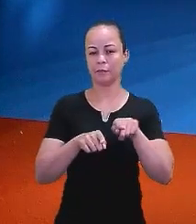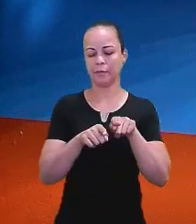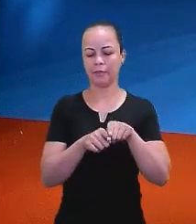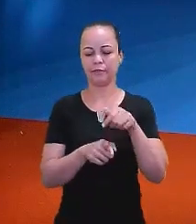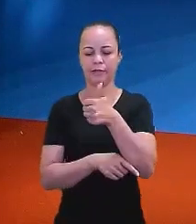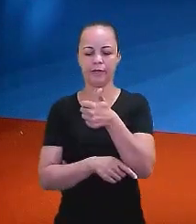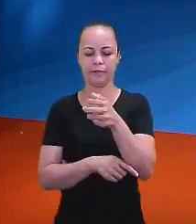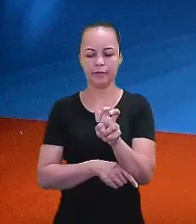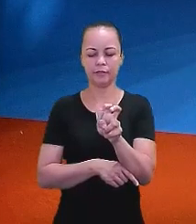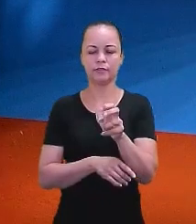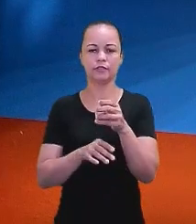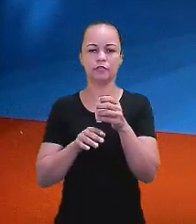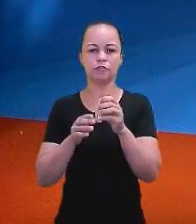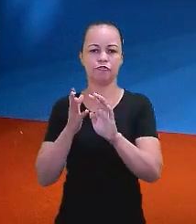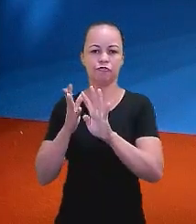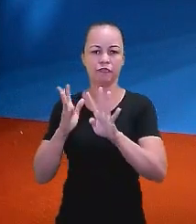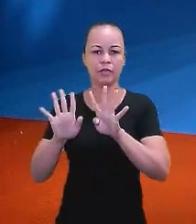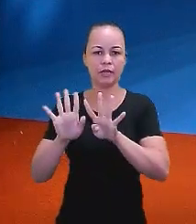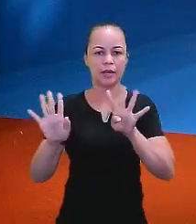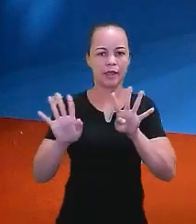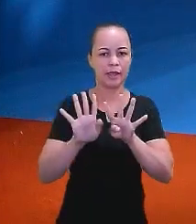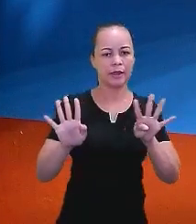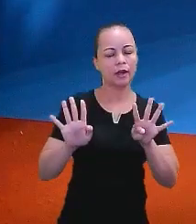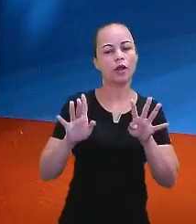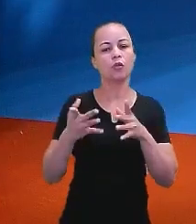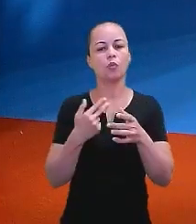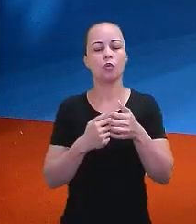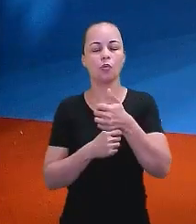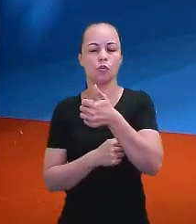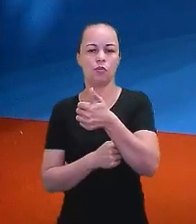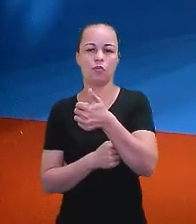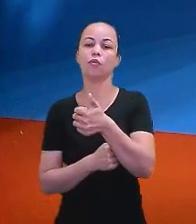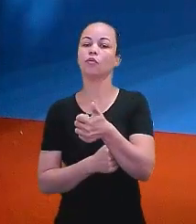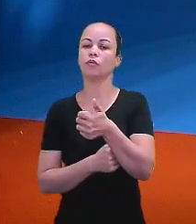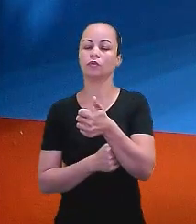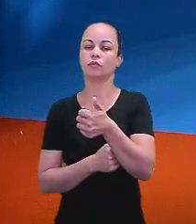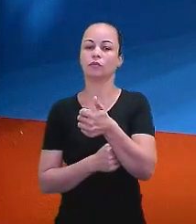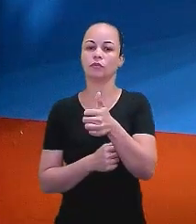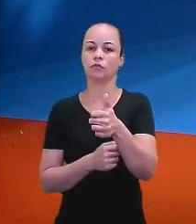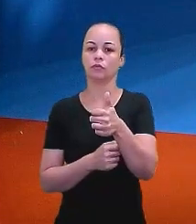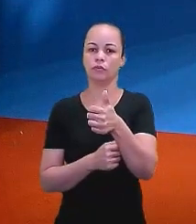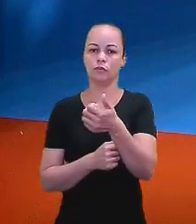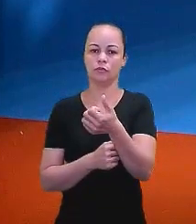com 18 poltronas. A mesma ideia eu vou ter, 15